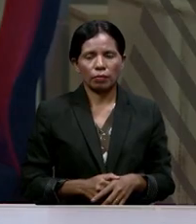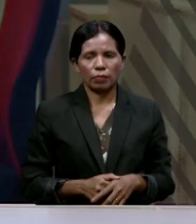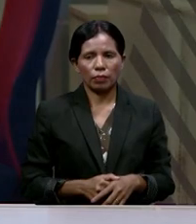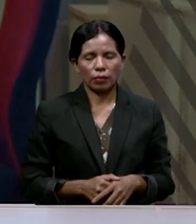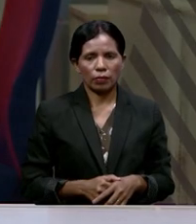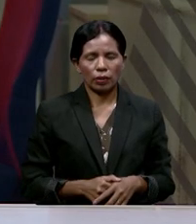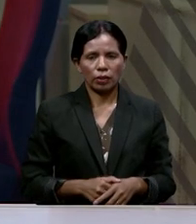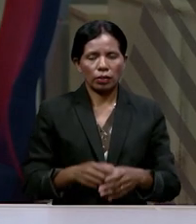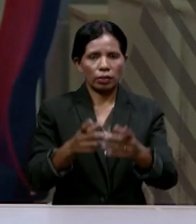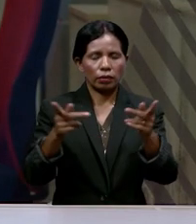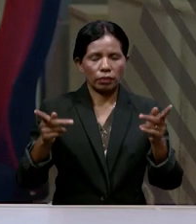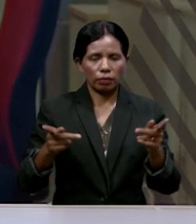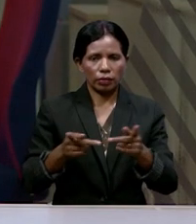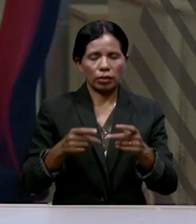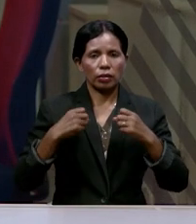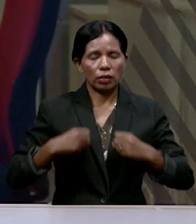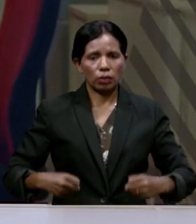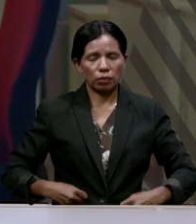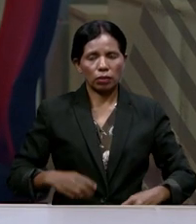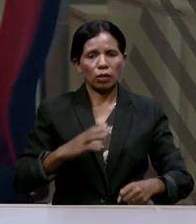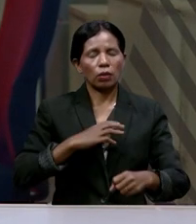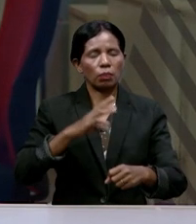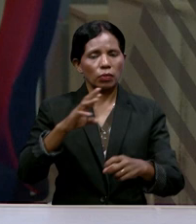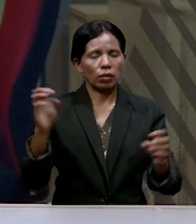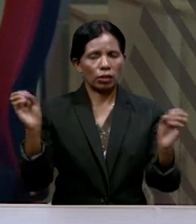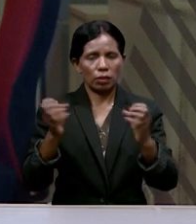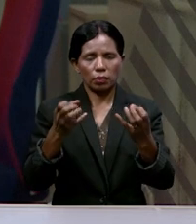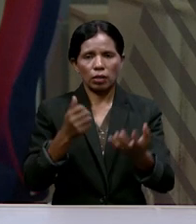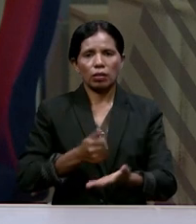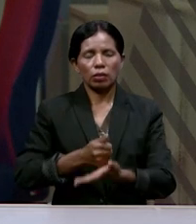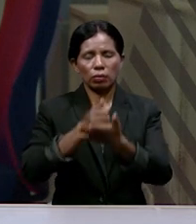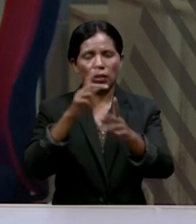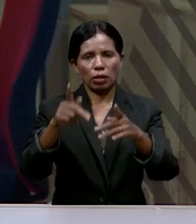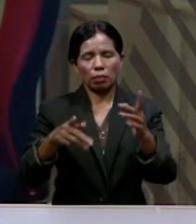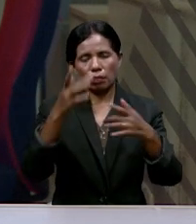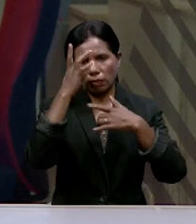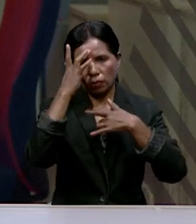Sala emergência Centro Saúde Comoro la suficiente atu atende paciente barak.